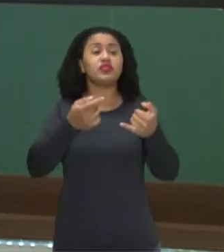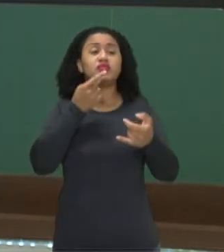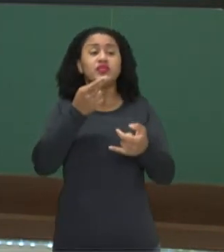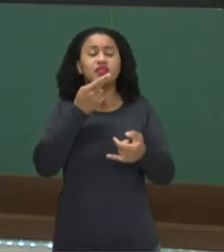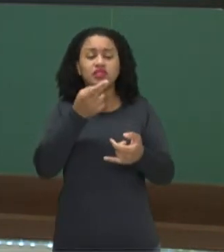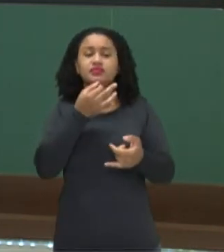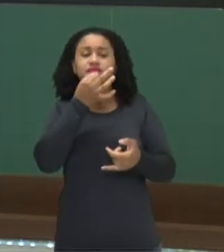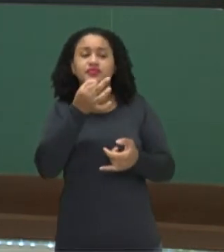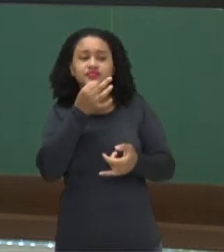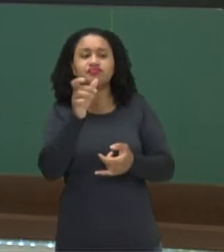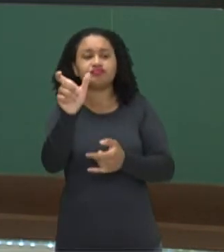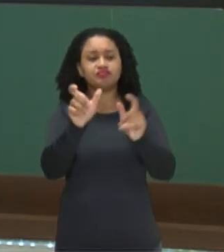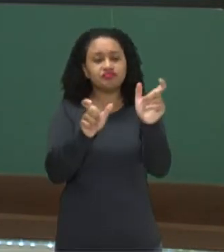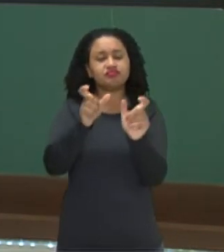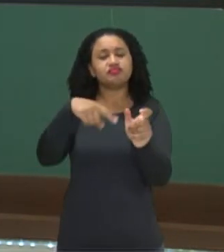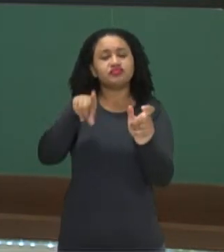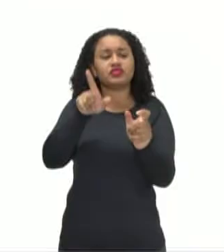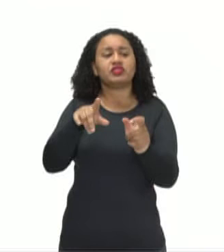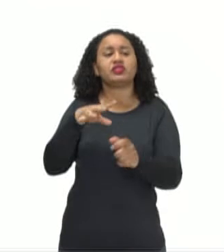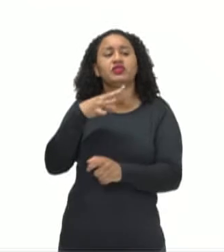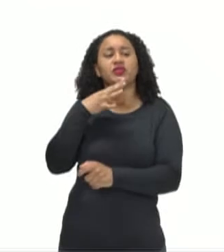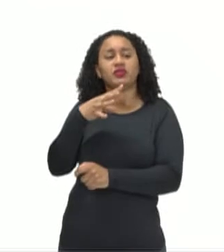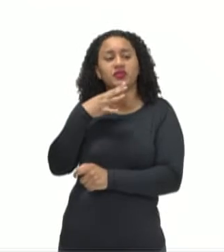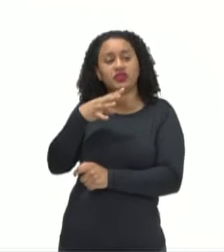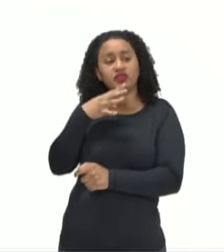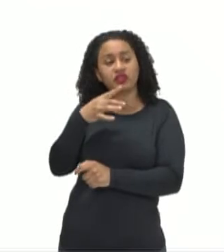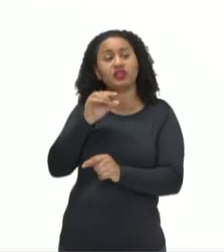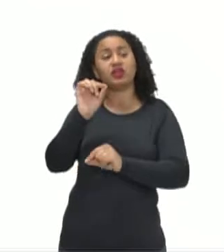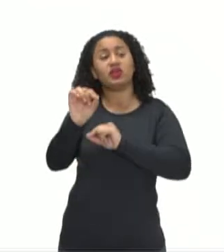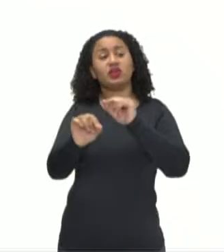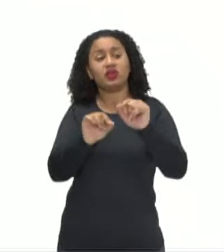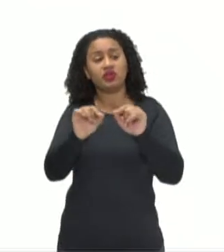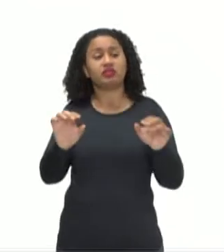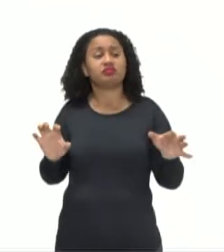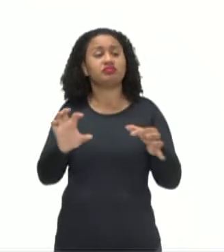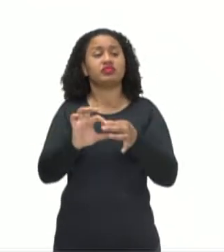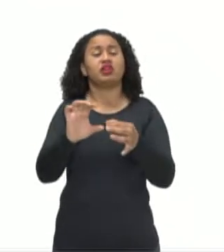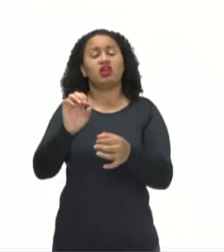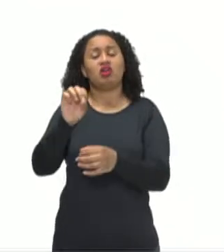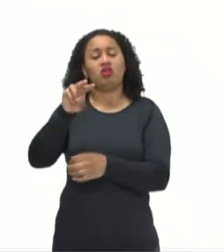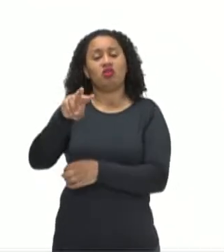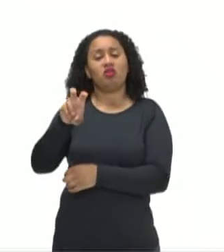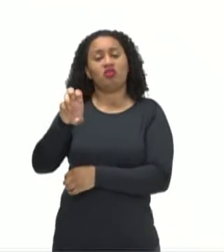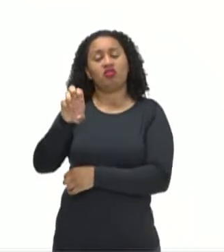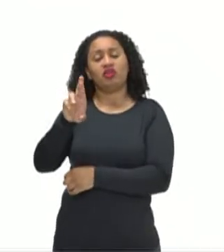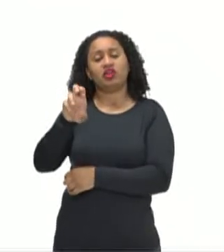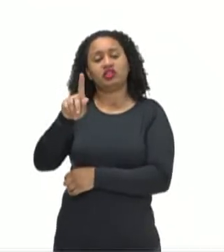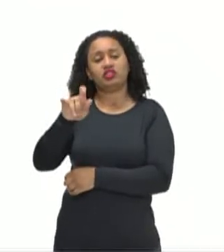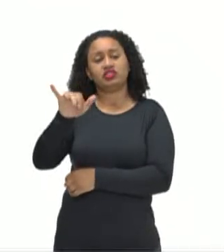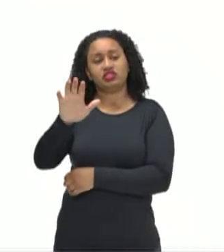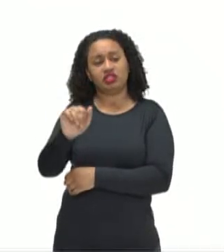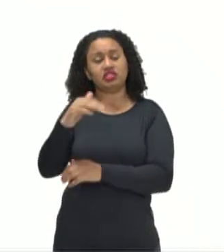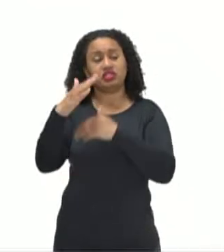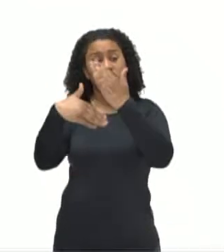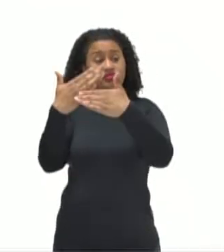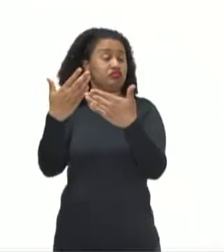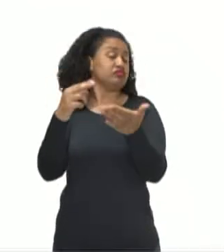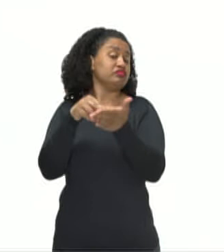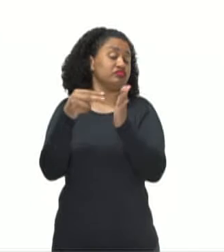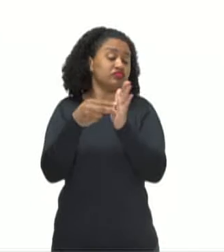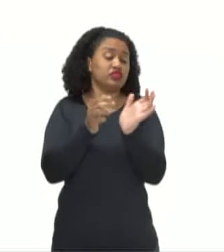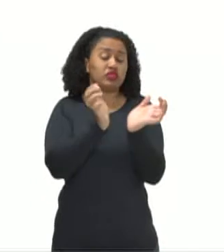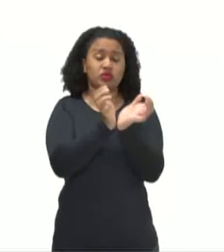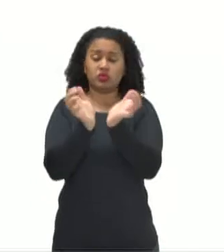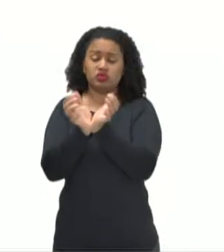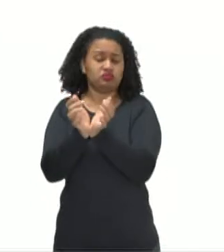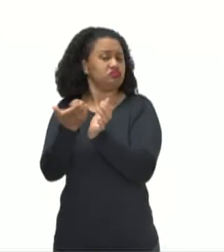um termo que vocês já ouviram falar: convergência evolutiva. Então, espécies que praticamente não